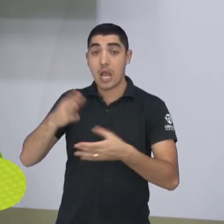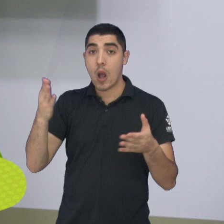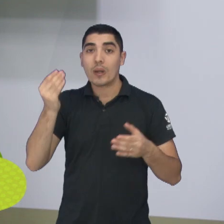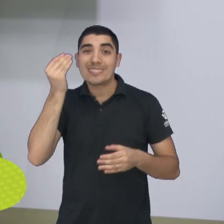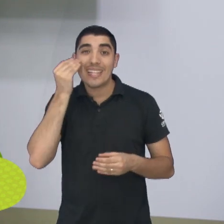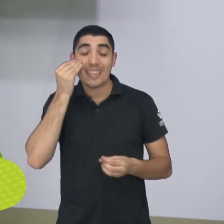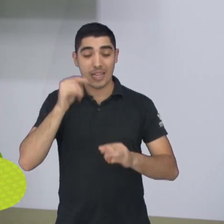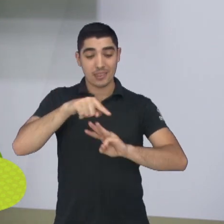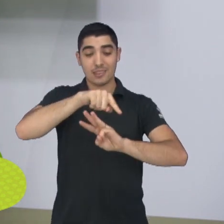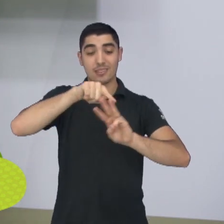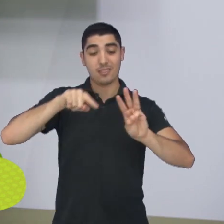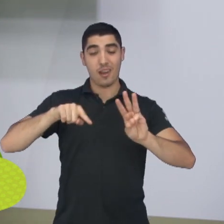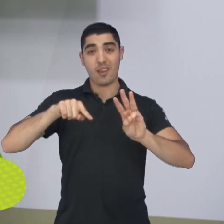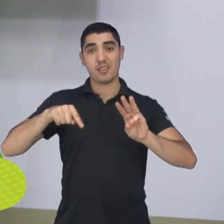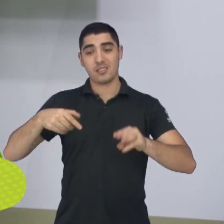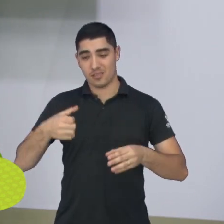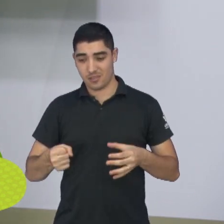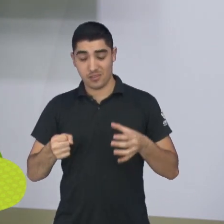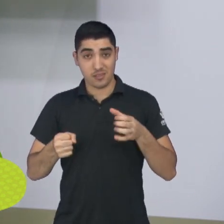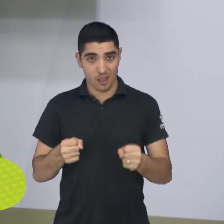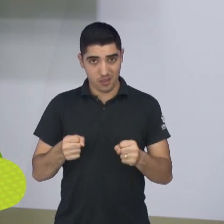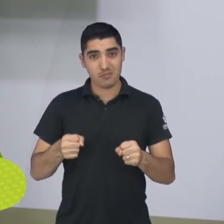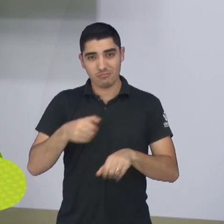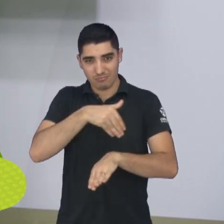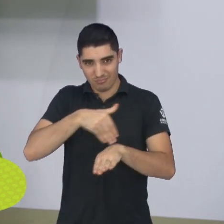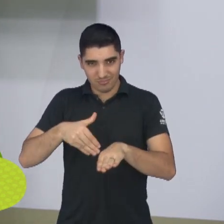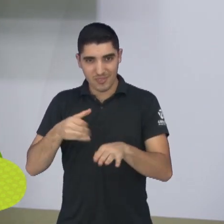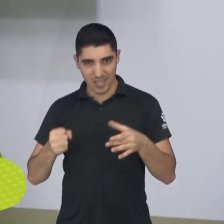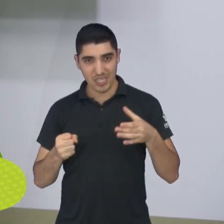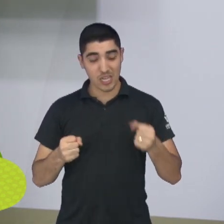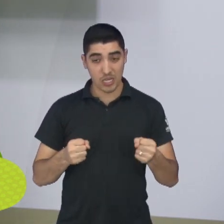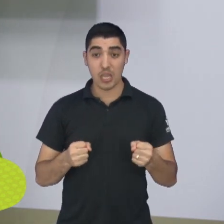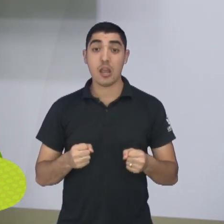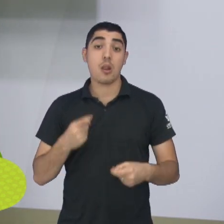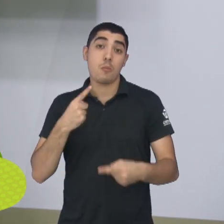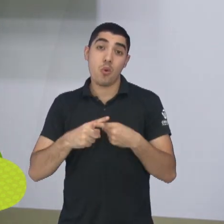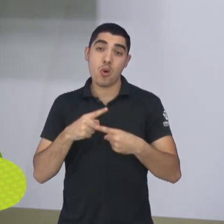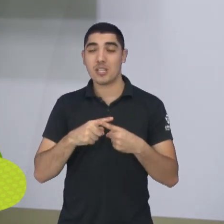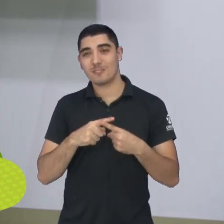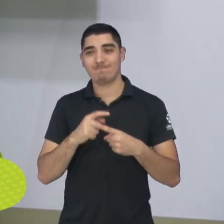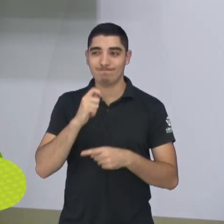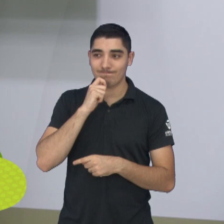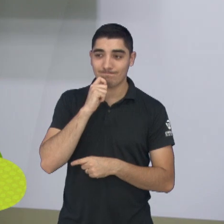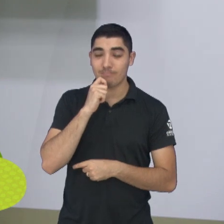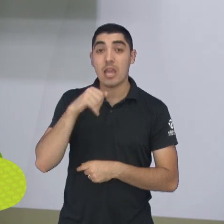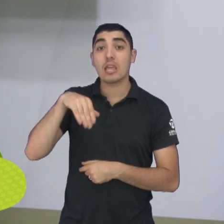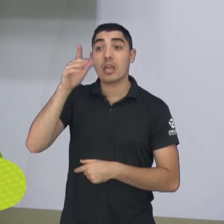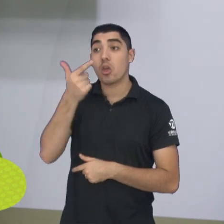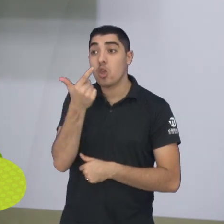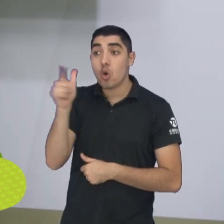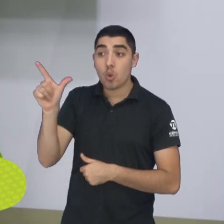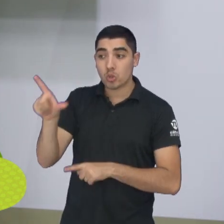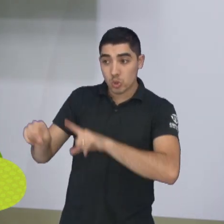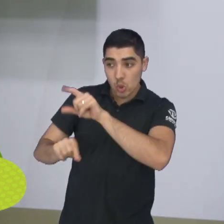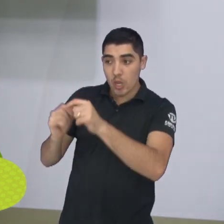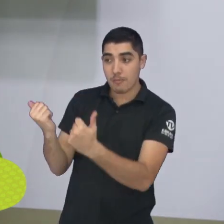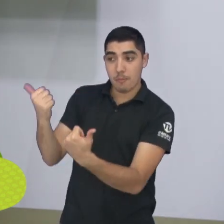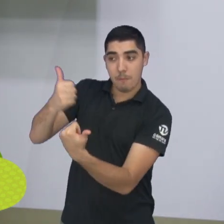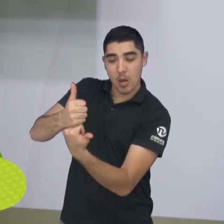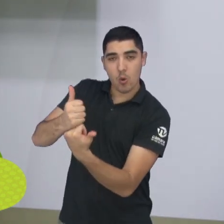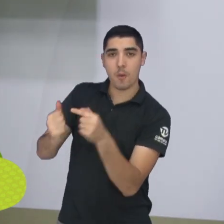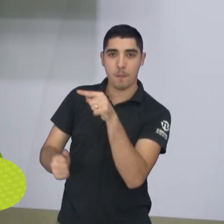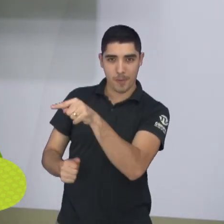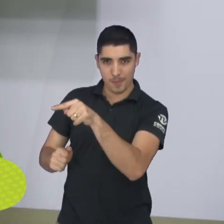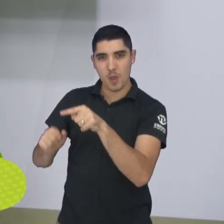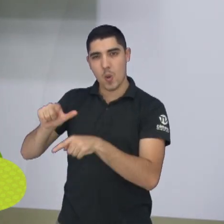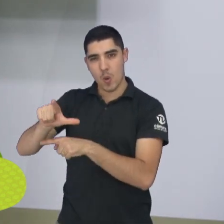justamente por não ter um lateral direito reserva, né? Para testar alguém na ala direita ali, pode ser um meio campo que joga um pouco mais à vontade, um jogador mais